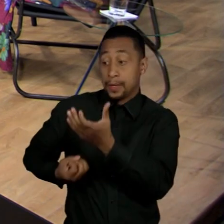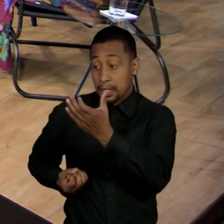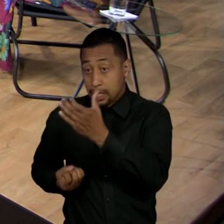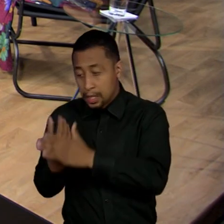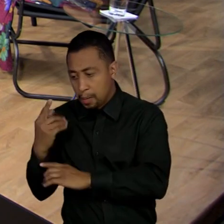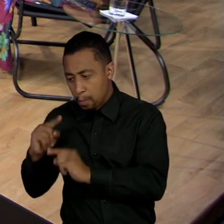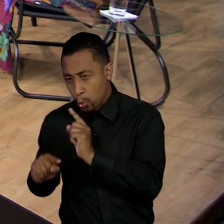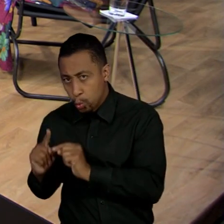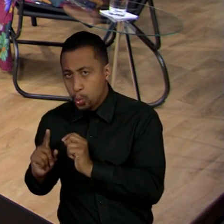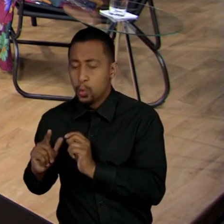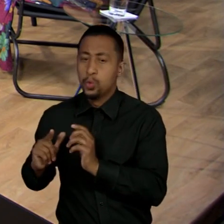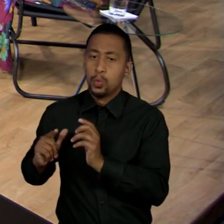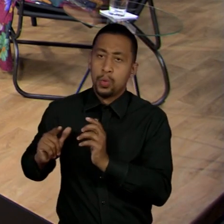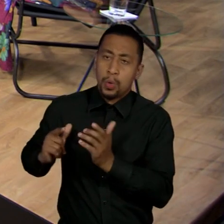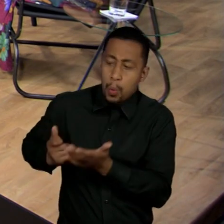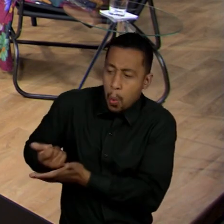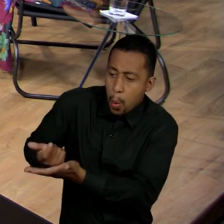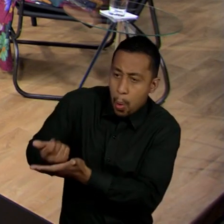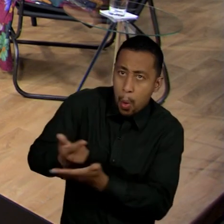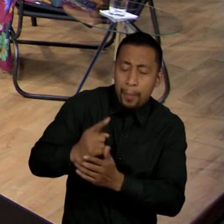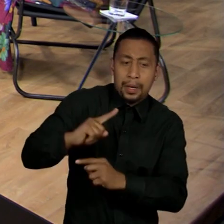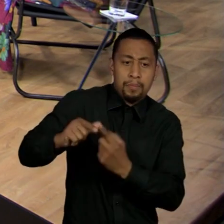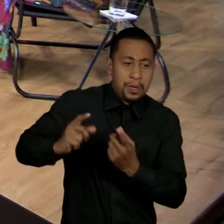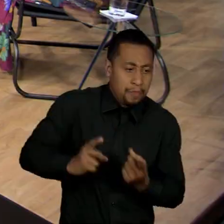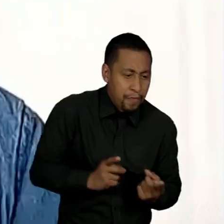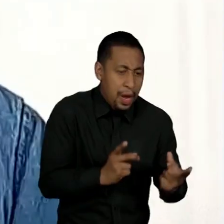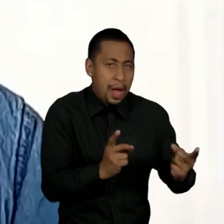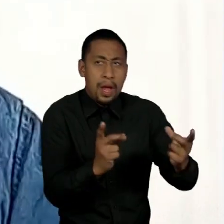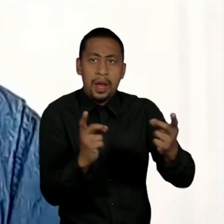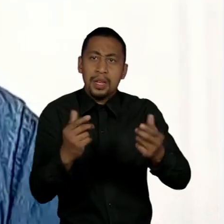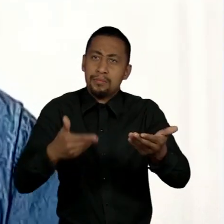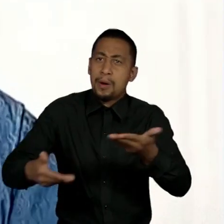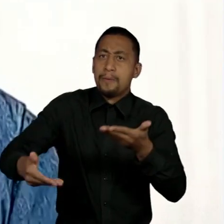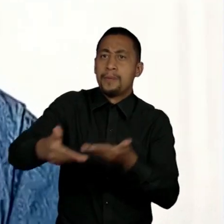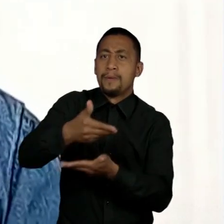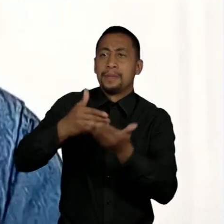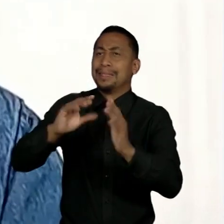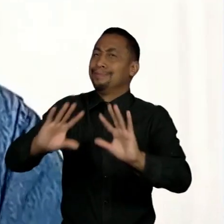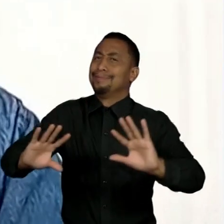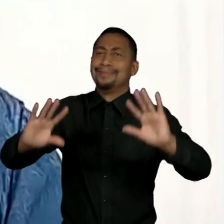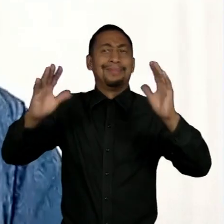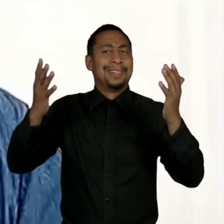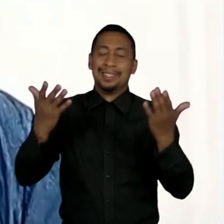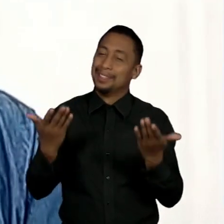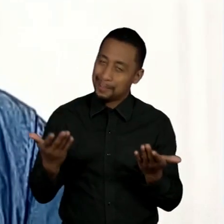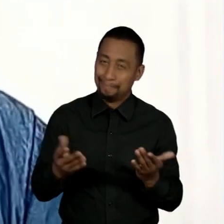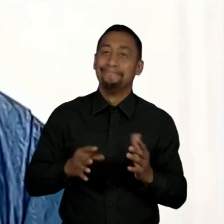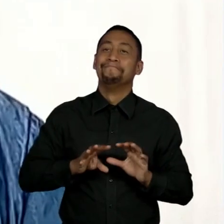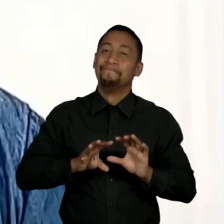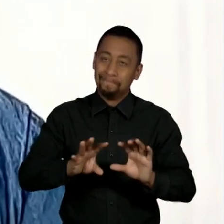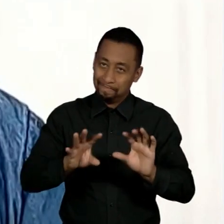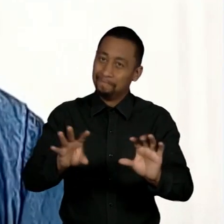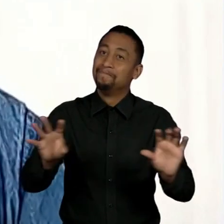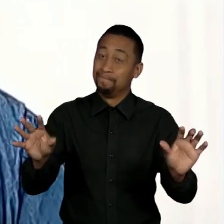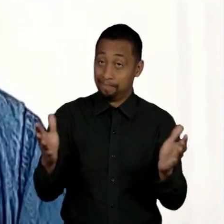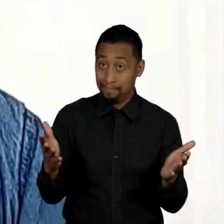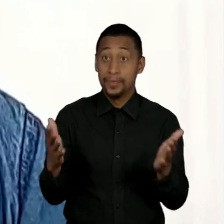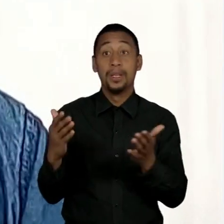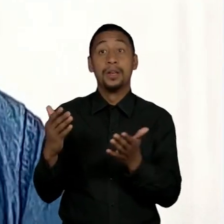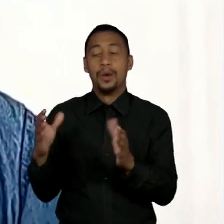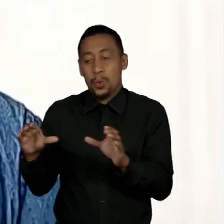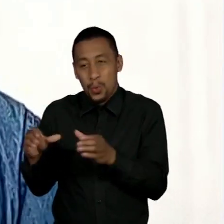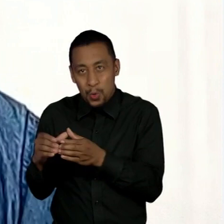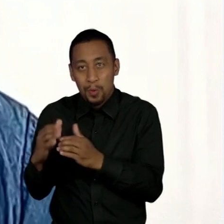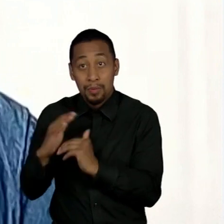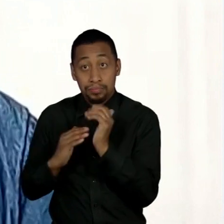rede que se sustenta com base no processo que está ali envolto a essa cadeia produtiva, desde